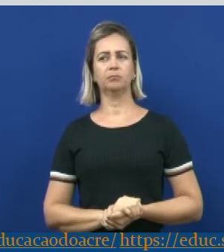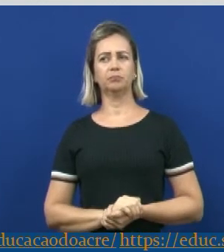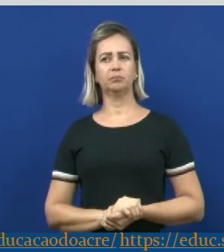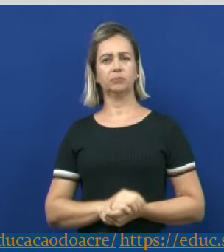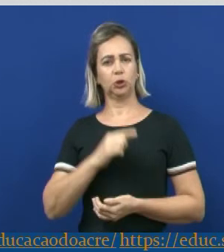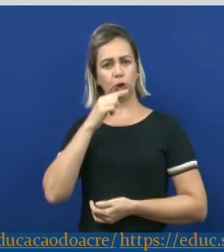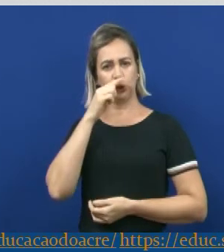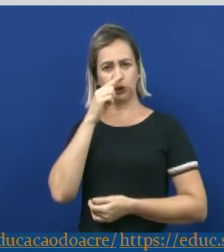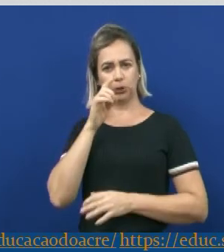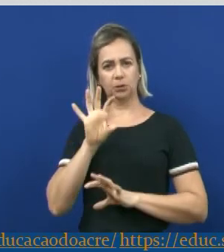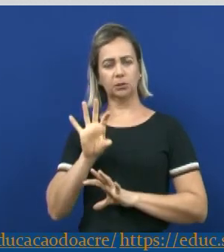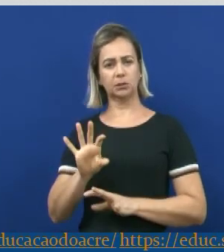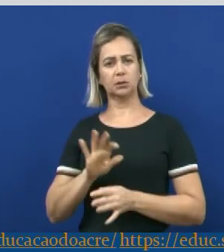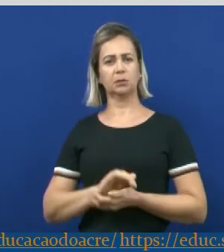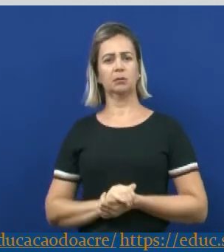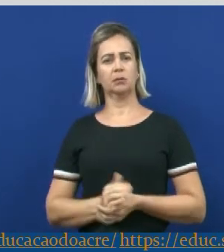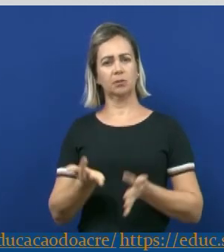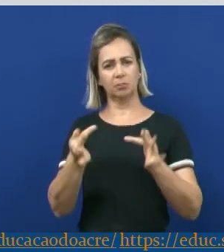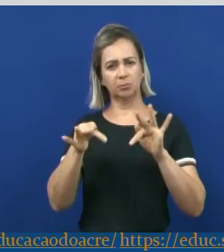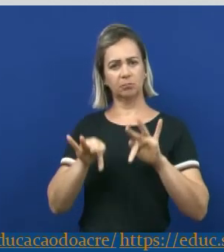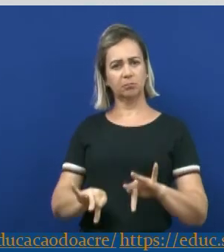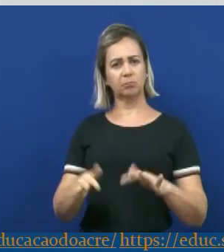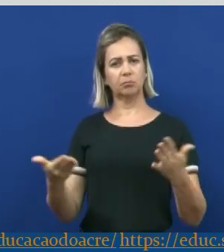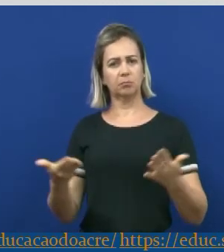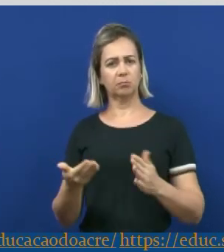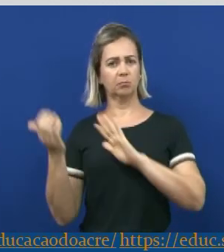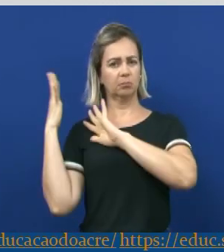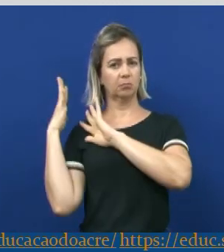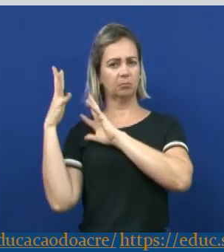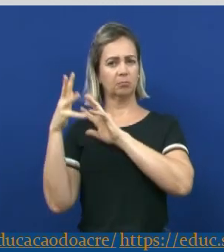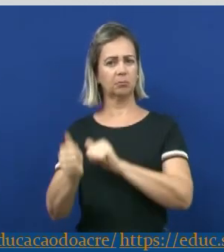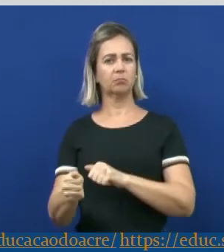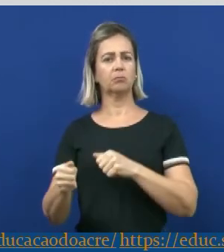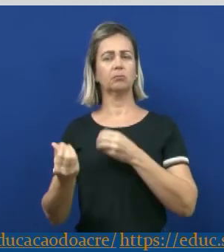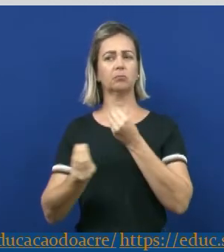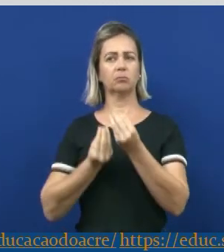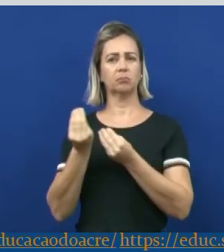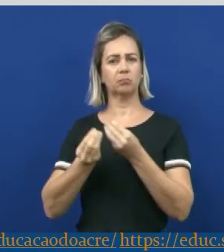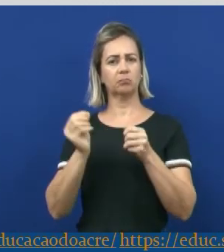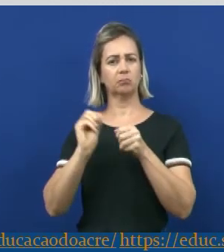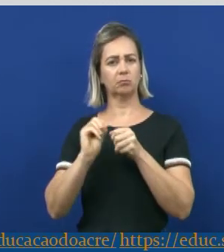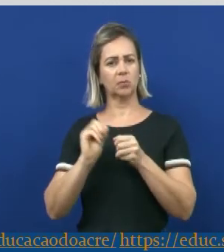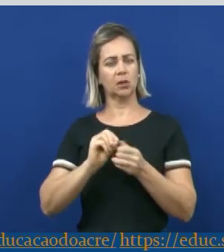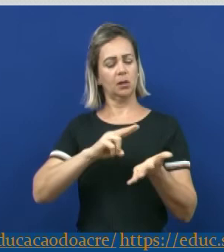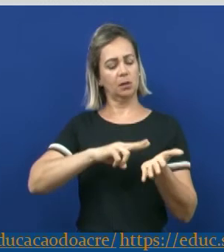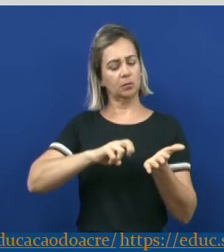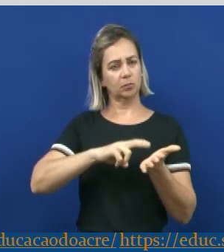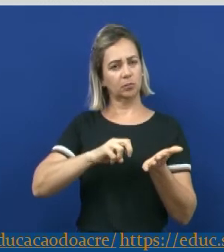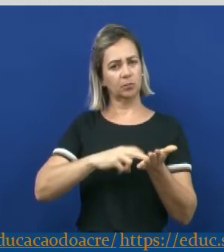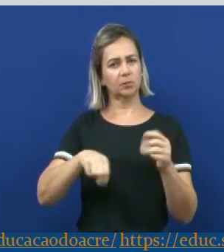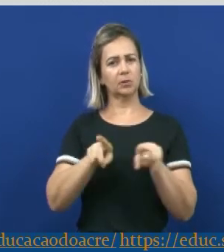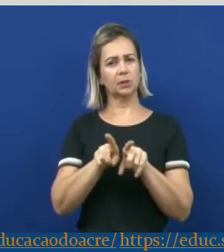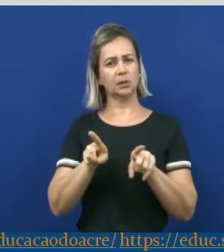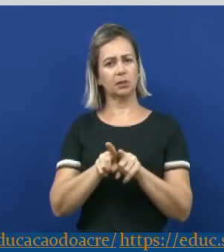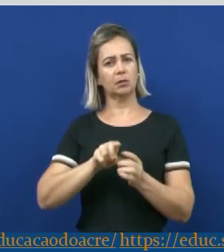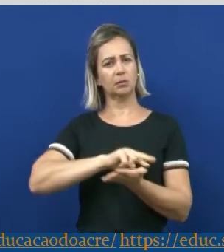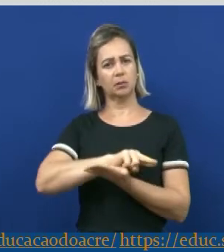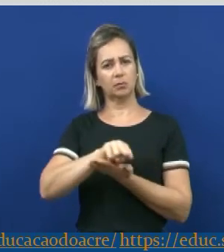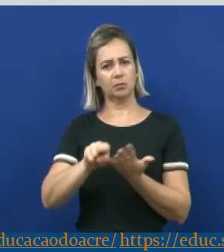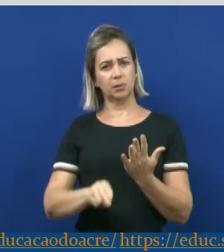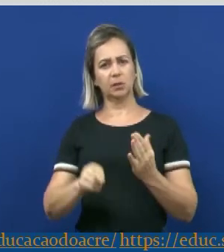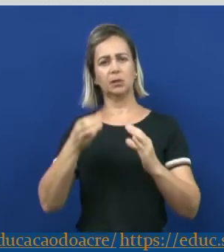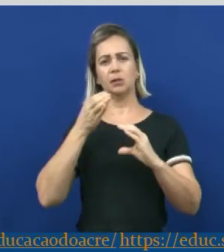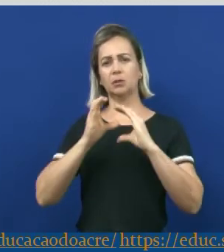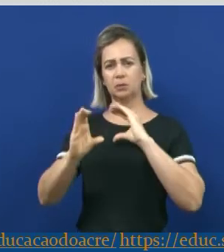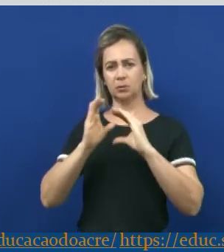Muito bem, então para finalizar, vamos só aí fechar dizendo que aprender este vocabulário nos ajuda nas diversas situações